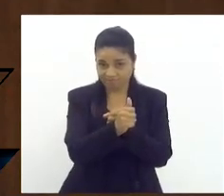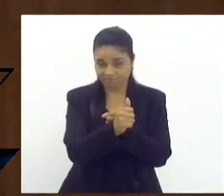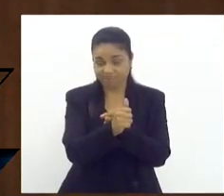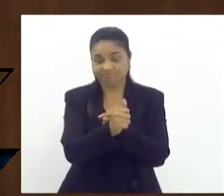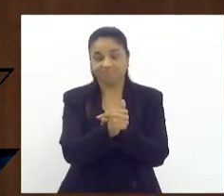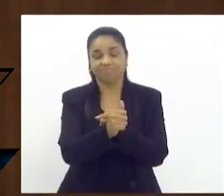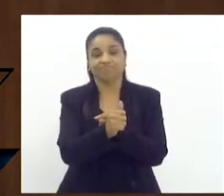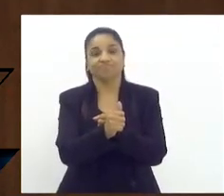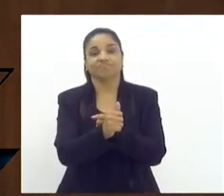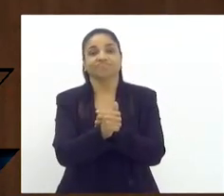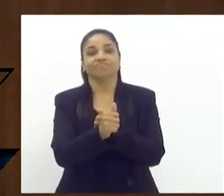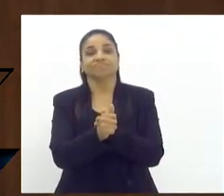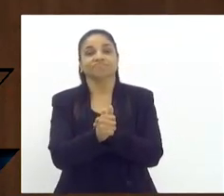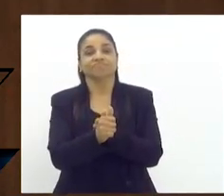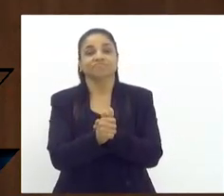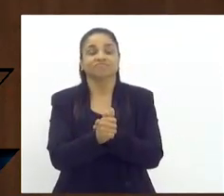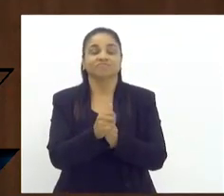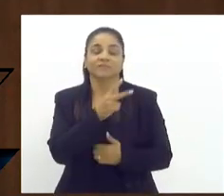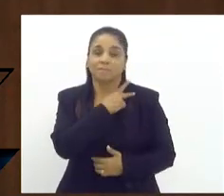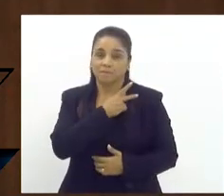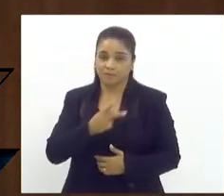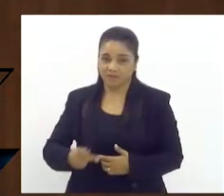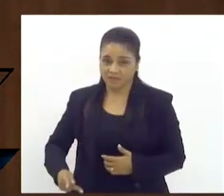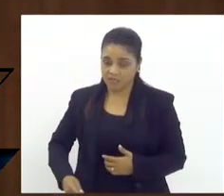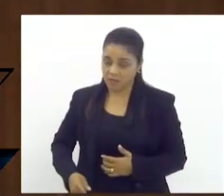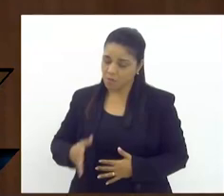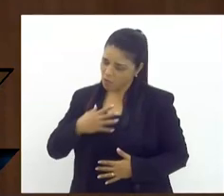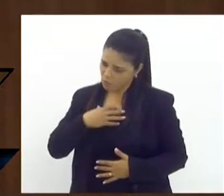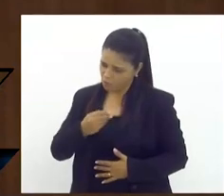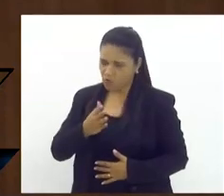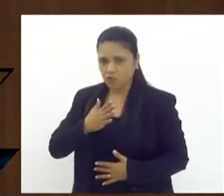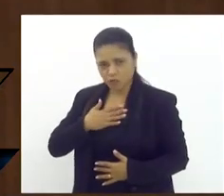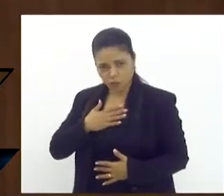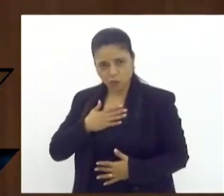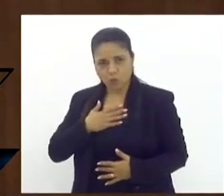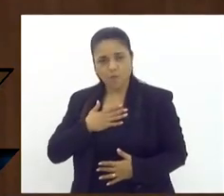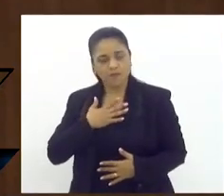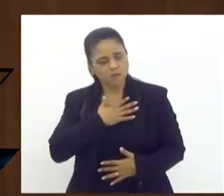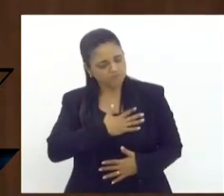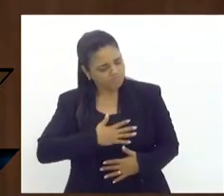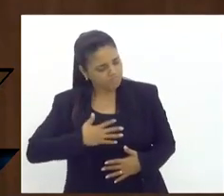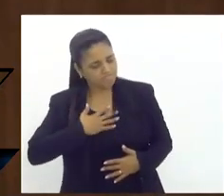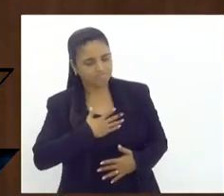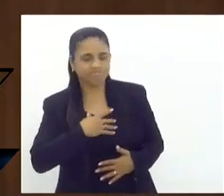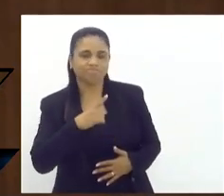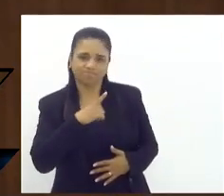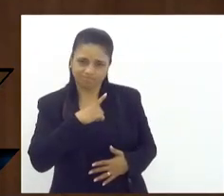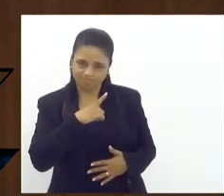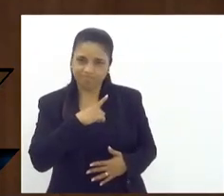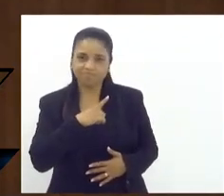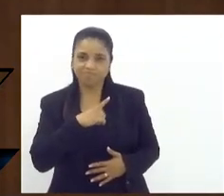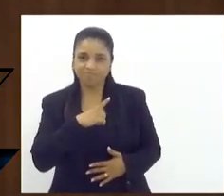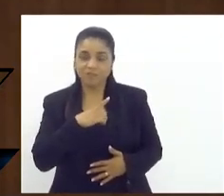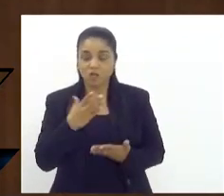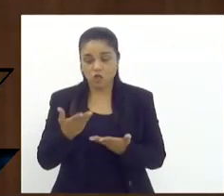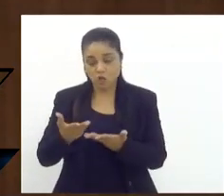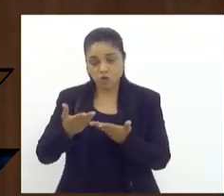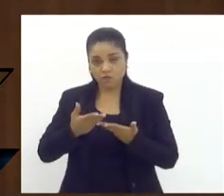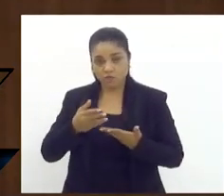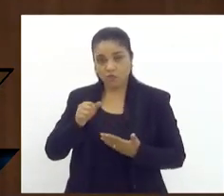não é por ser meu filho não mas eu tenho prazer nisso ele convidou Arthur